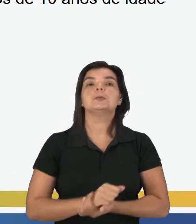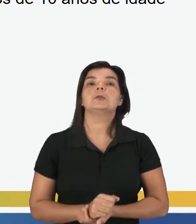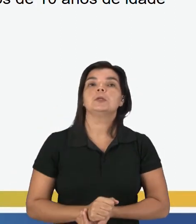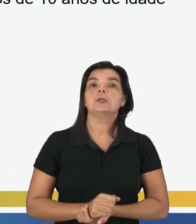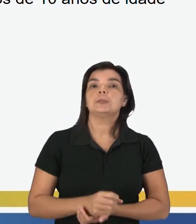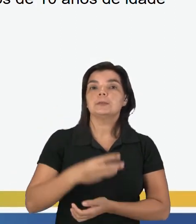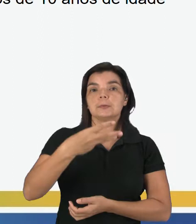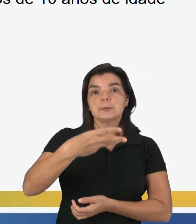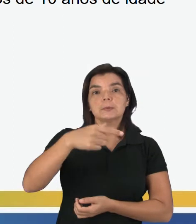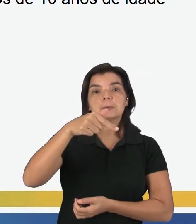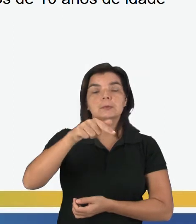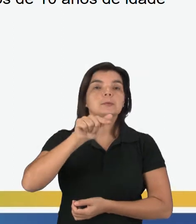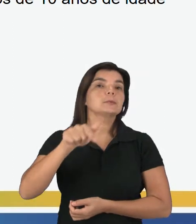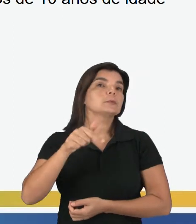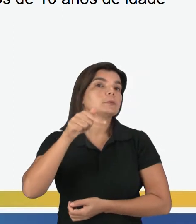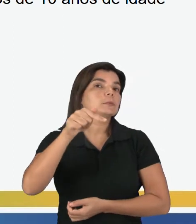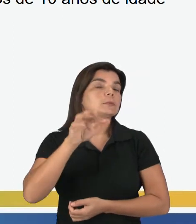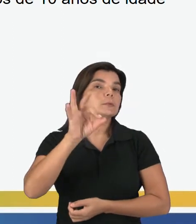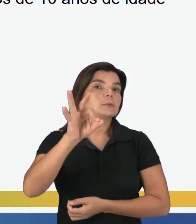17 anos, temos